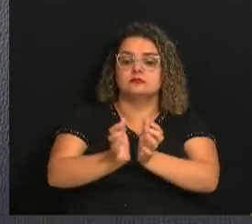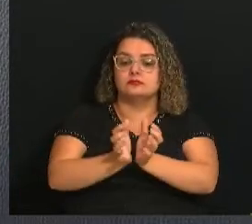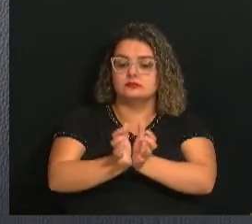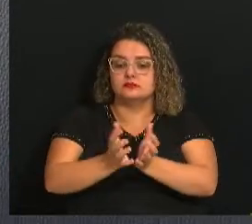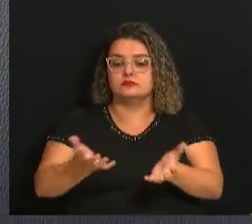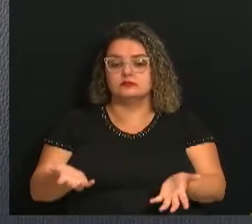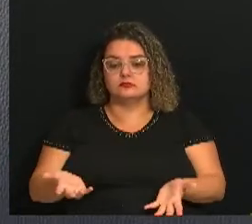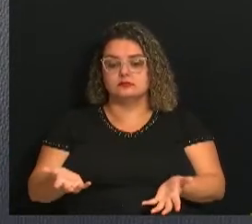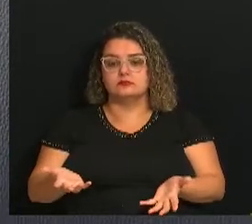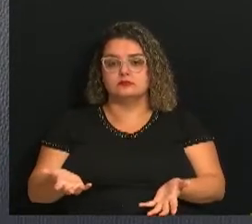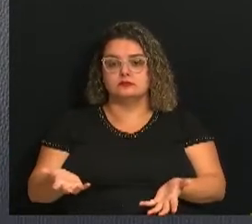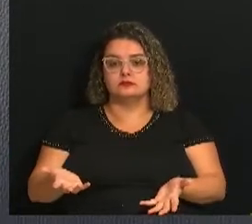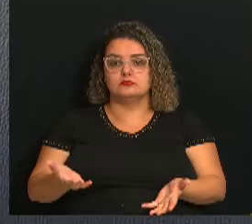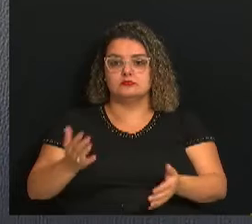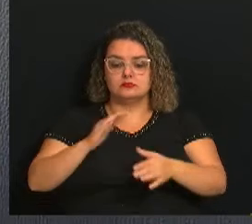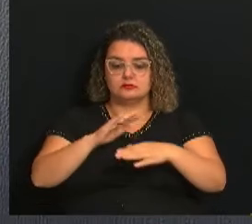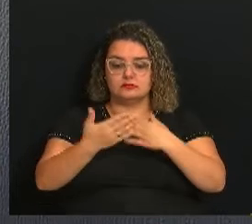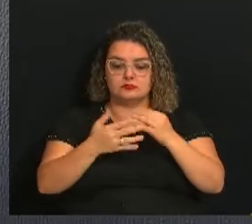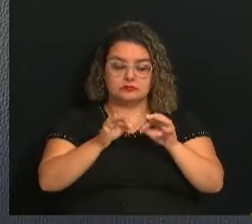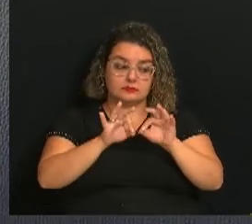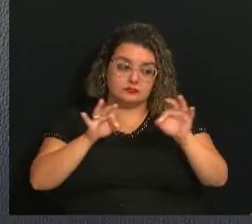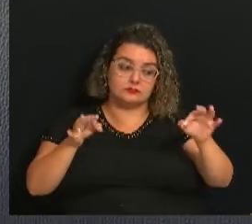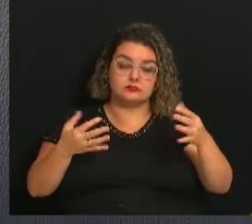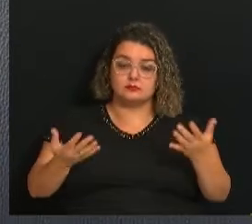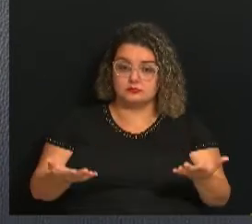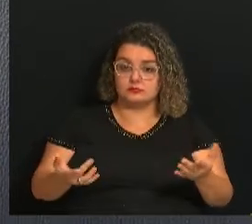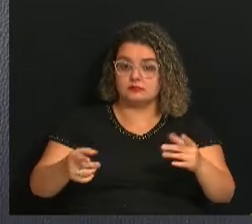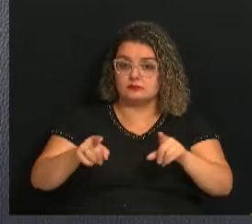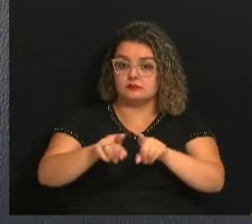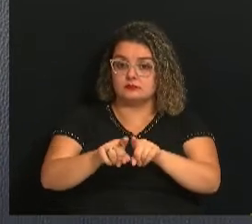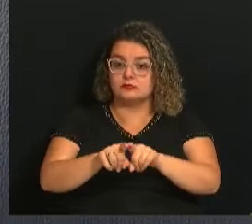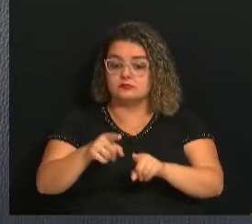nas periferias. Mas também a gente vê